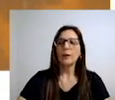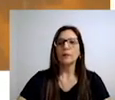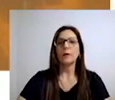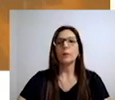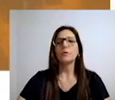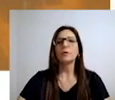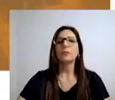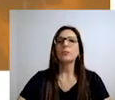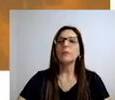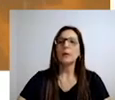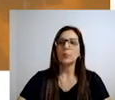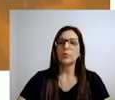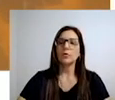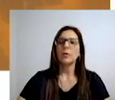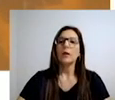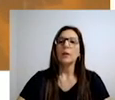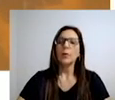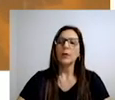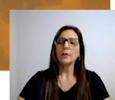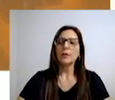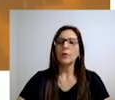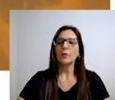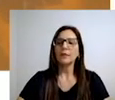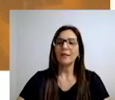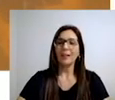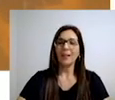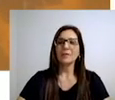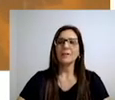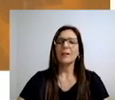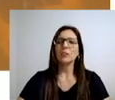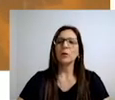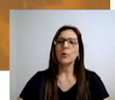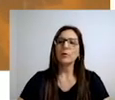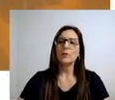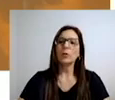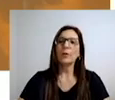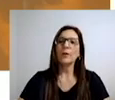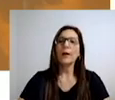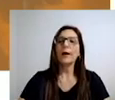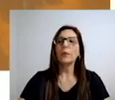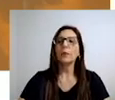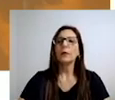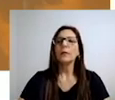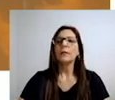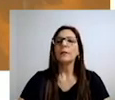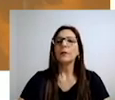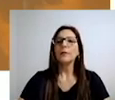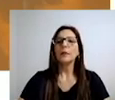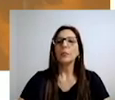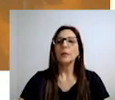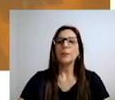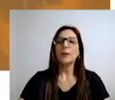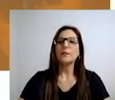sexuada, a reprodução dos sapos. Embora eles tenham uma vida terrestre, a sua reprodução ocorre na água. Então, essa aqui